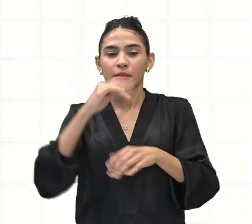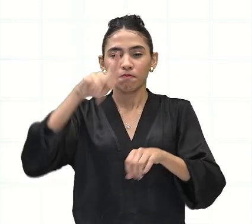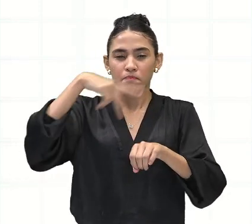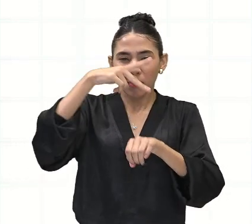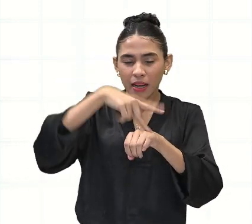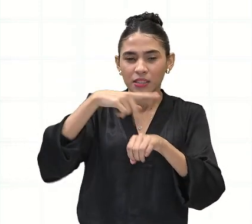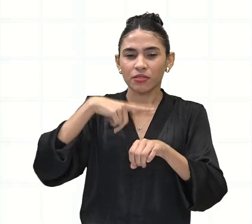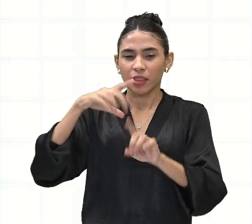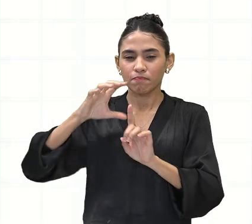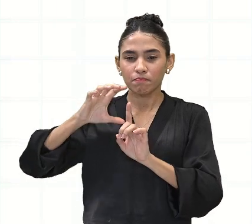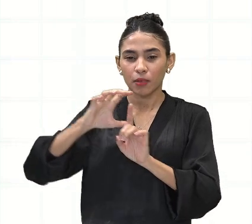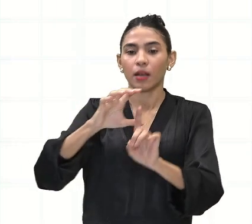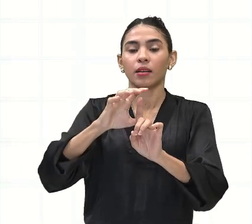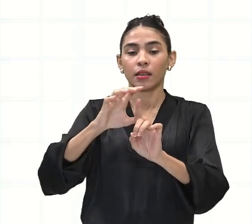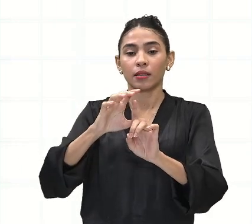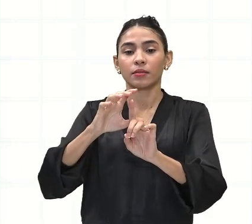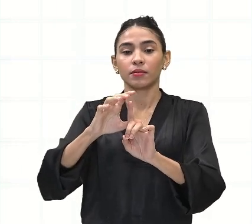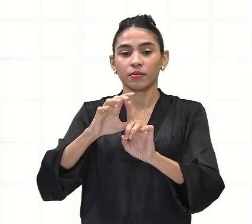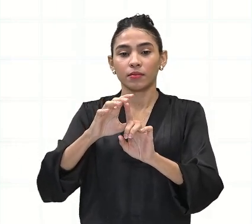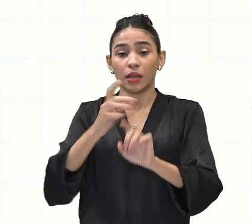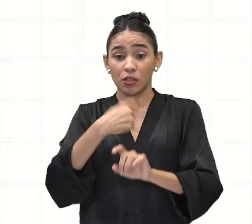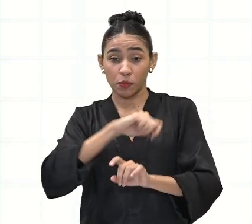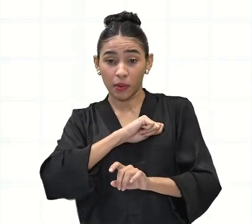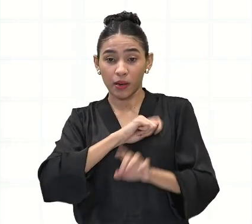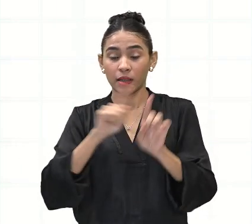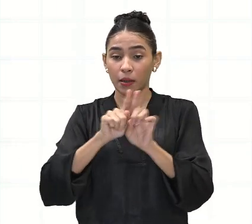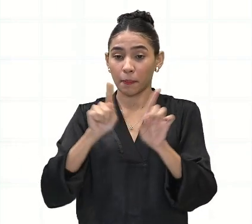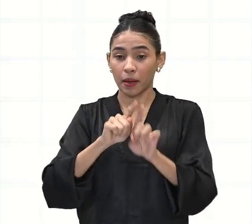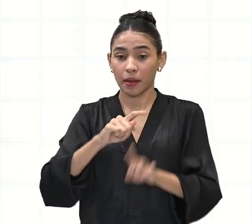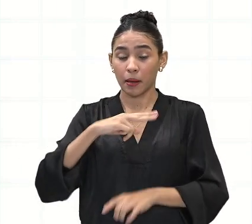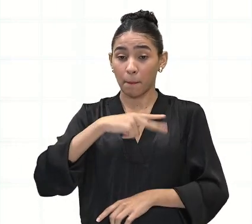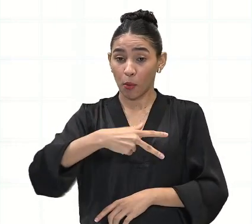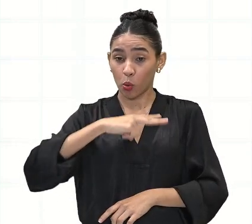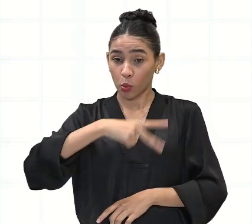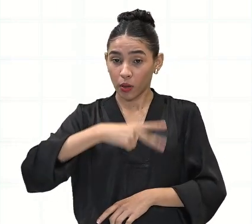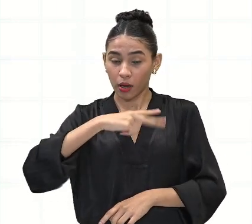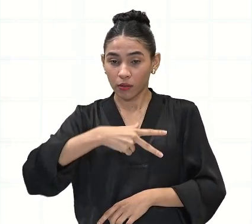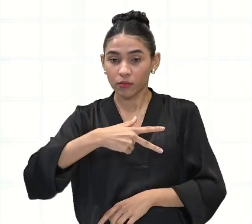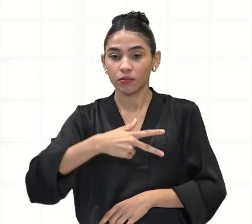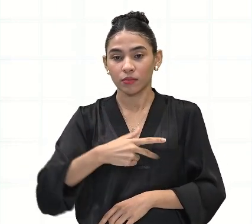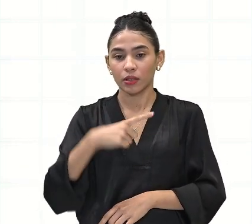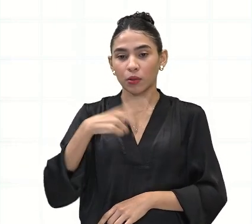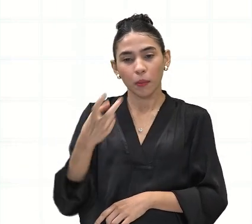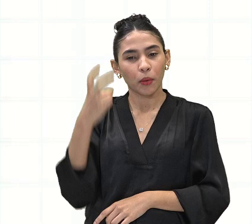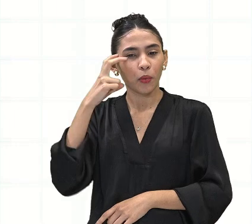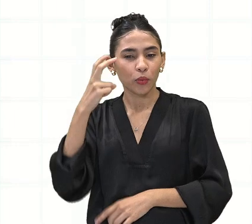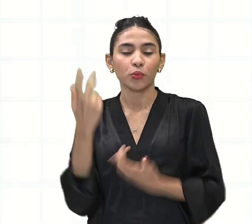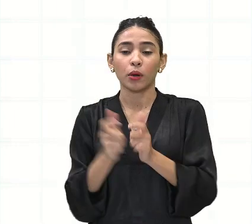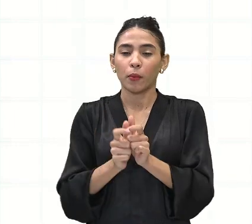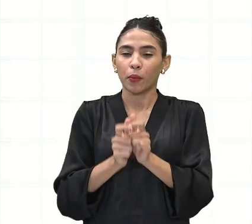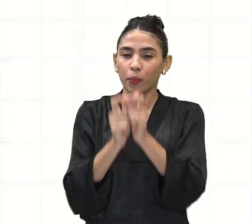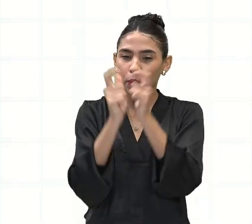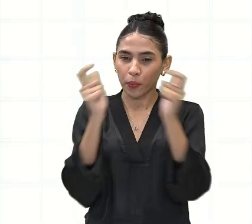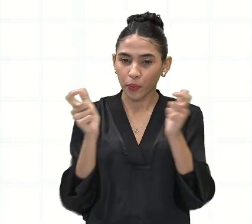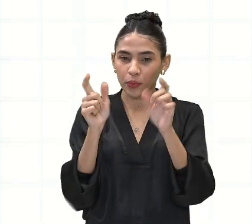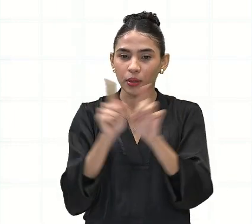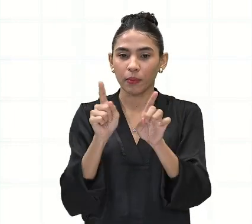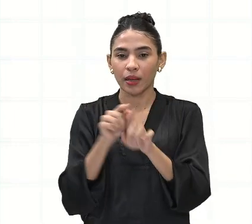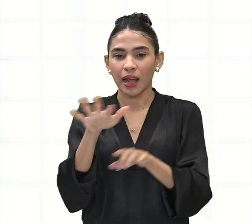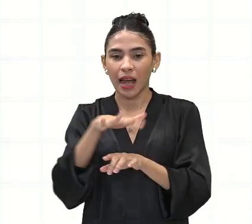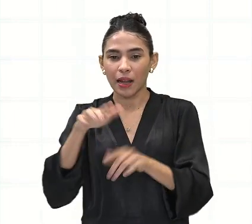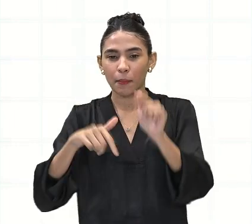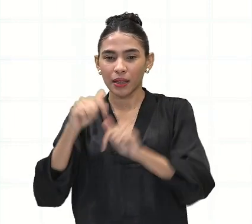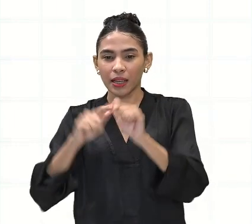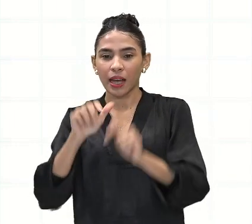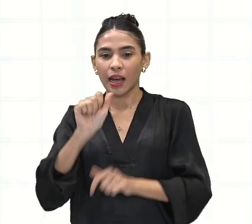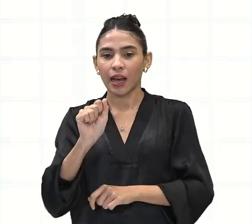Espanha e em Portugal. E Portugal acabou tendo uma cultura muito grande com os azulejos. Tanto que nós temos ali os